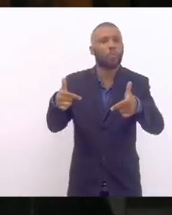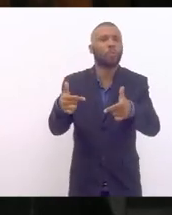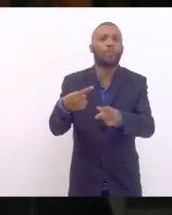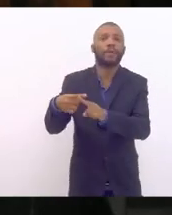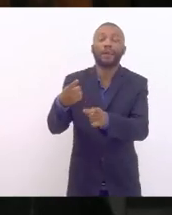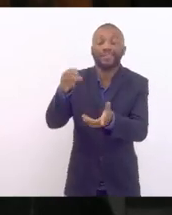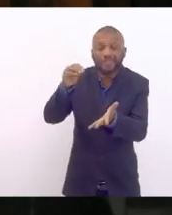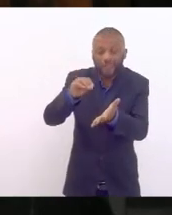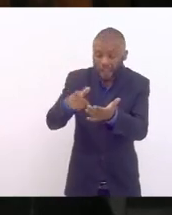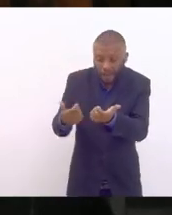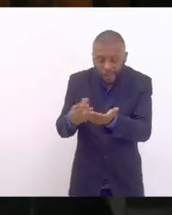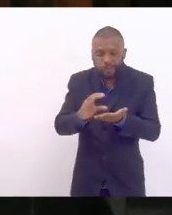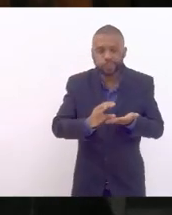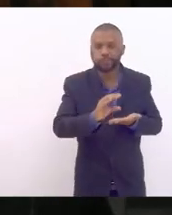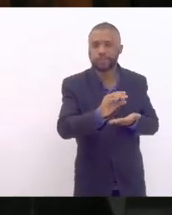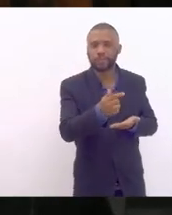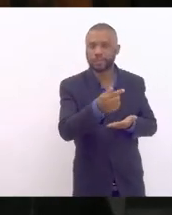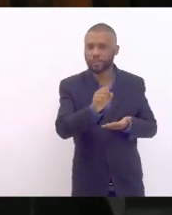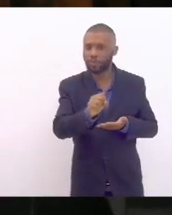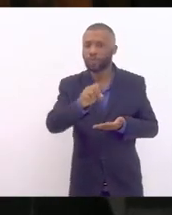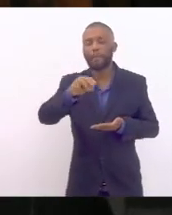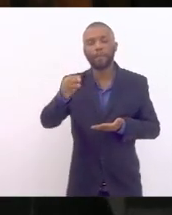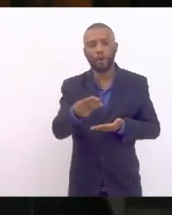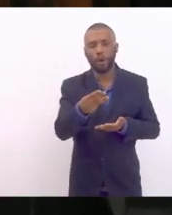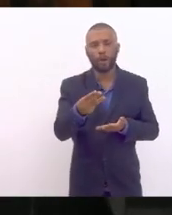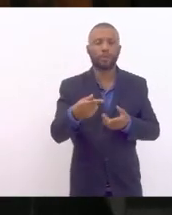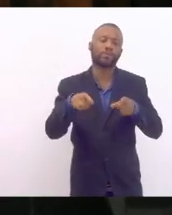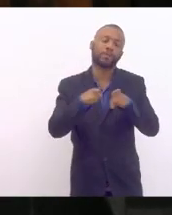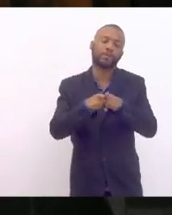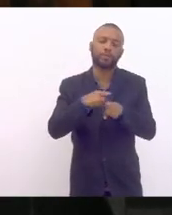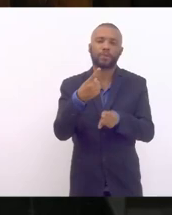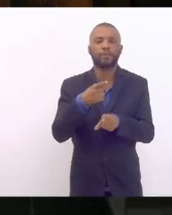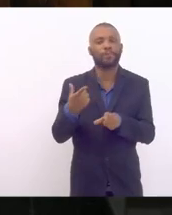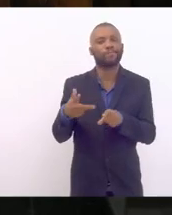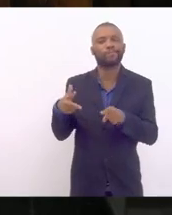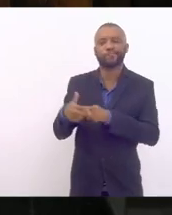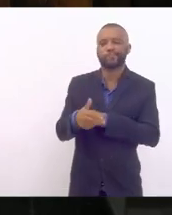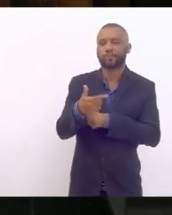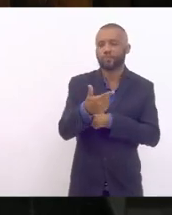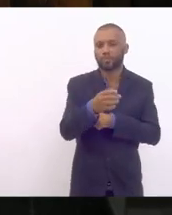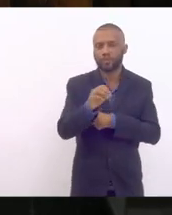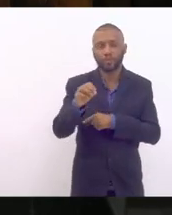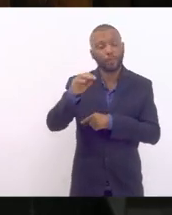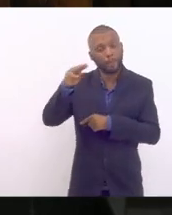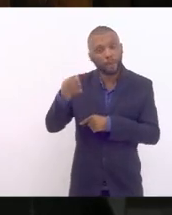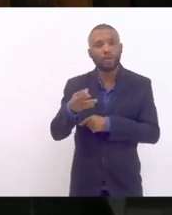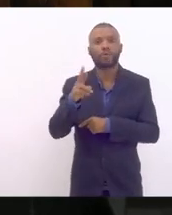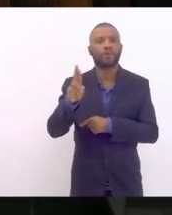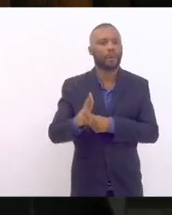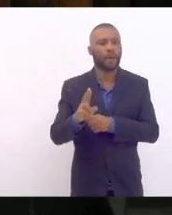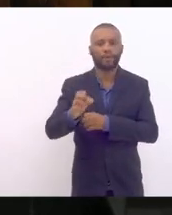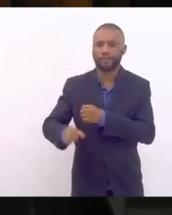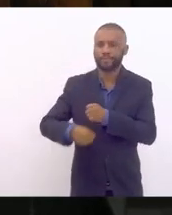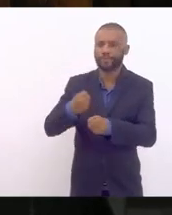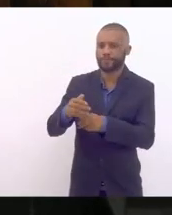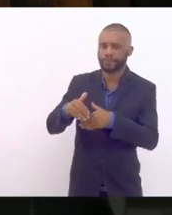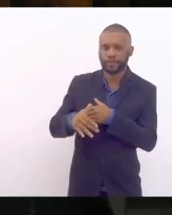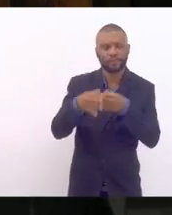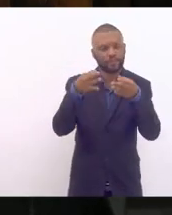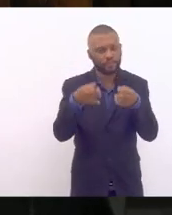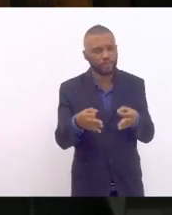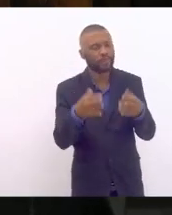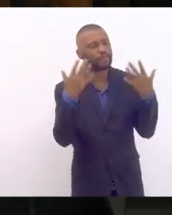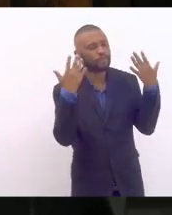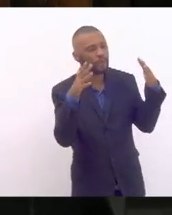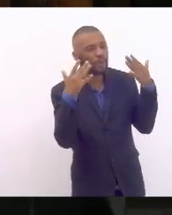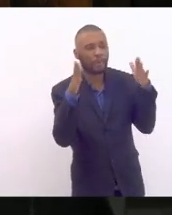esse após de 78 milhões como nós estamos perdendo outros 200 milhões é de reais para o próximo ano então de fato Presidente parabéns